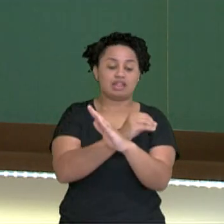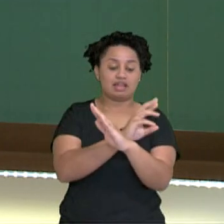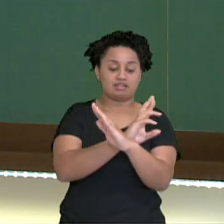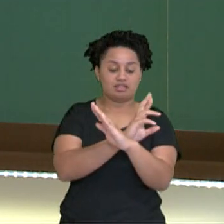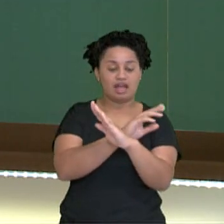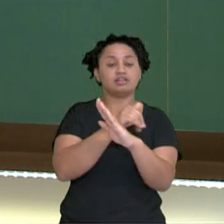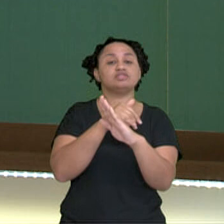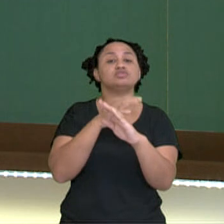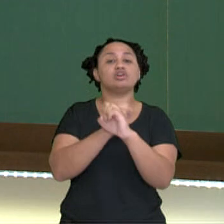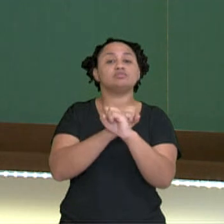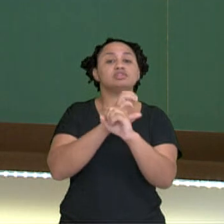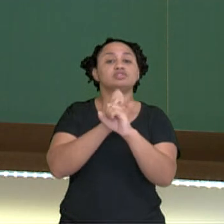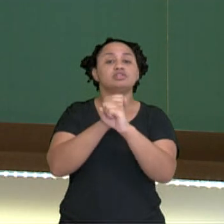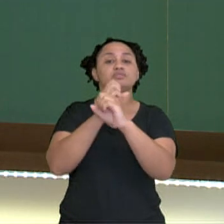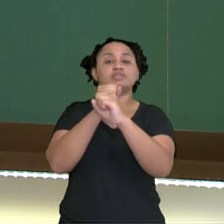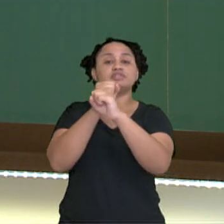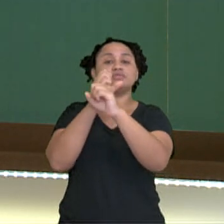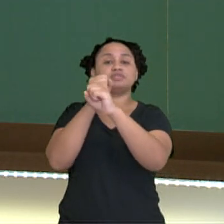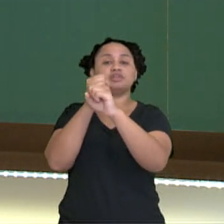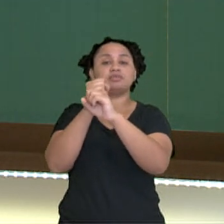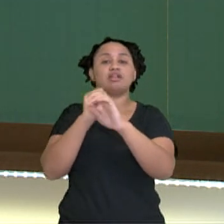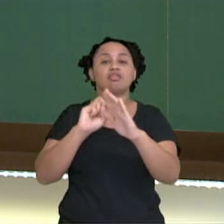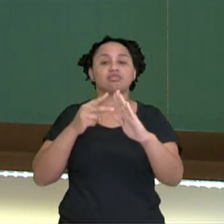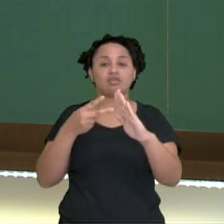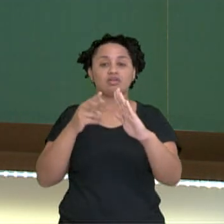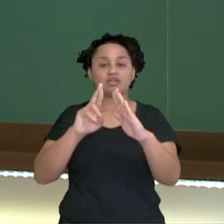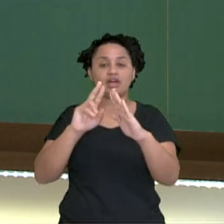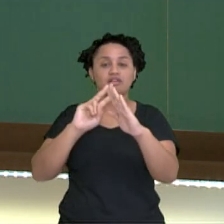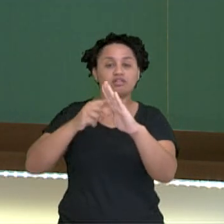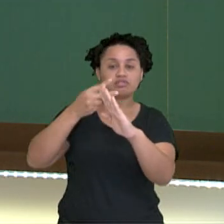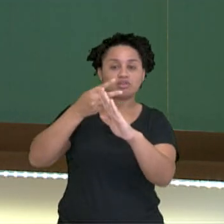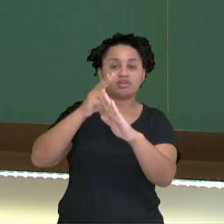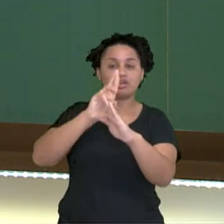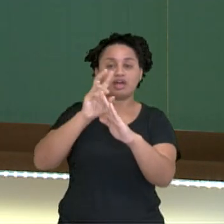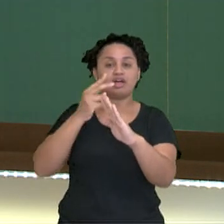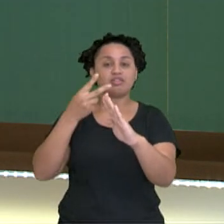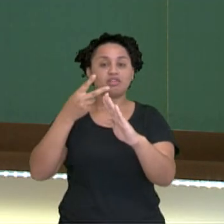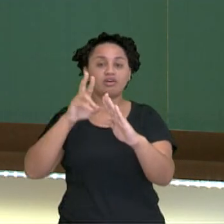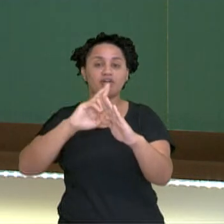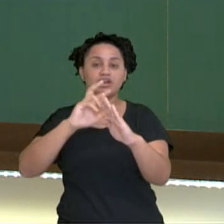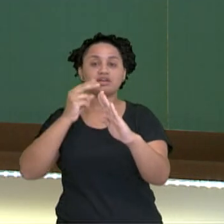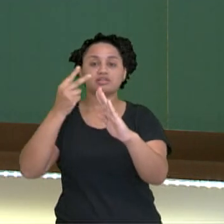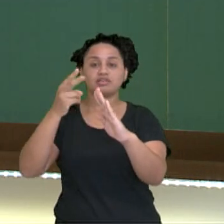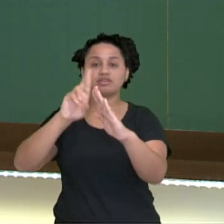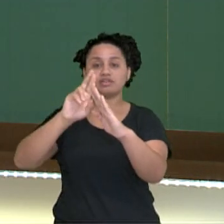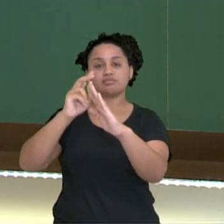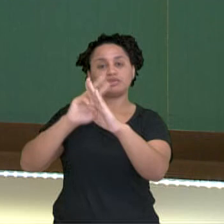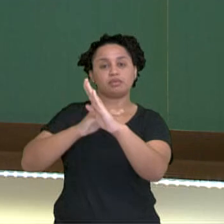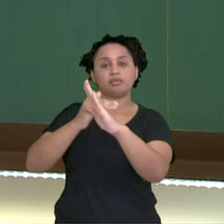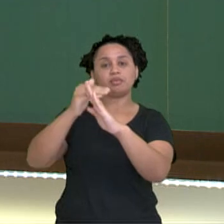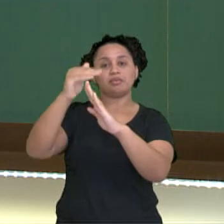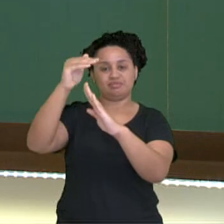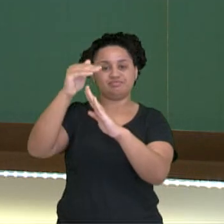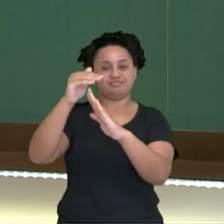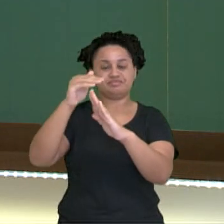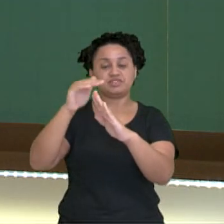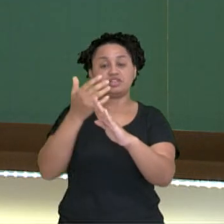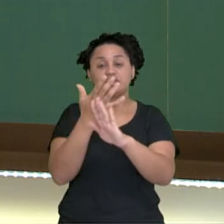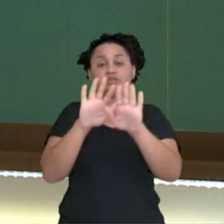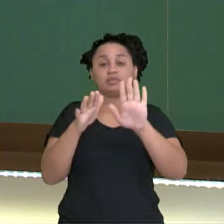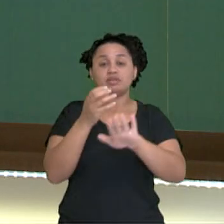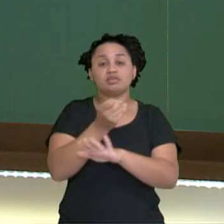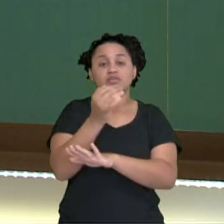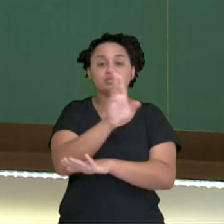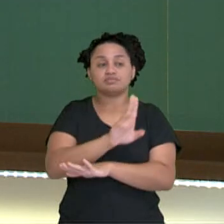ser pagos, vão ser cobrados R$2 a mais por metro cúbico utilizado. Então, tem assim